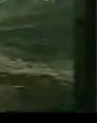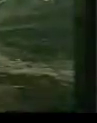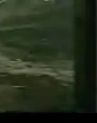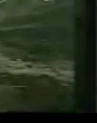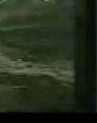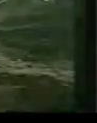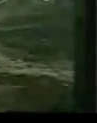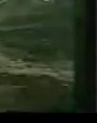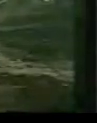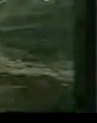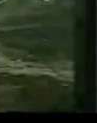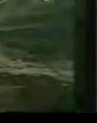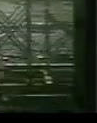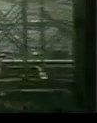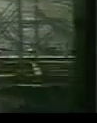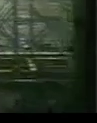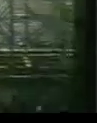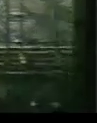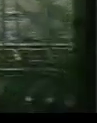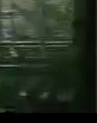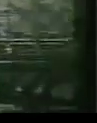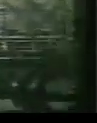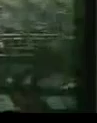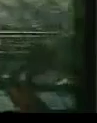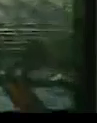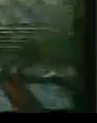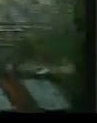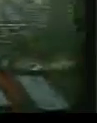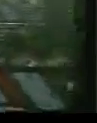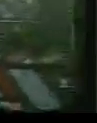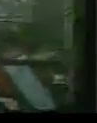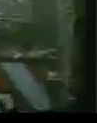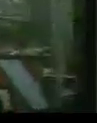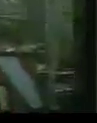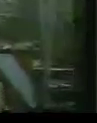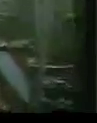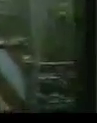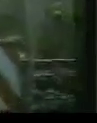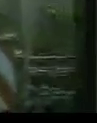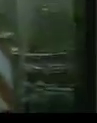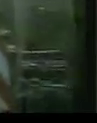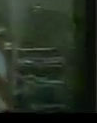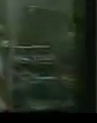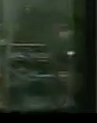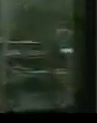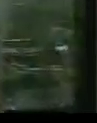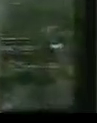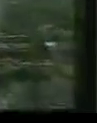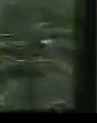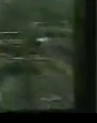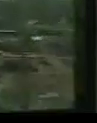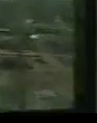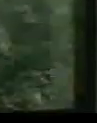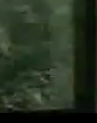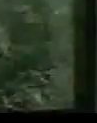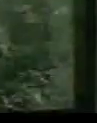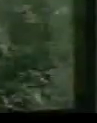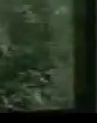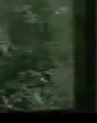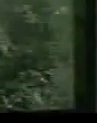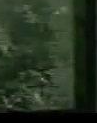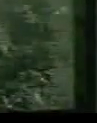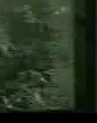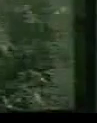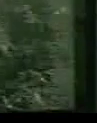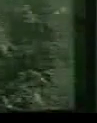informações que o senhor vai passar aqui para os vereadores, escutei também na mídia, e que serão positivas para a nossa cidade. Também